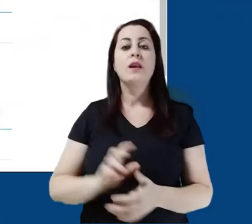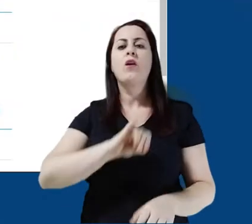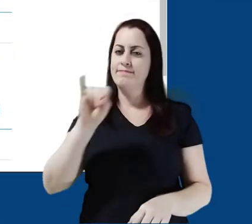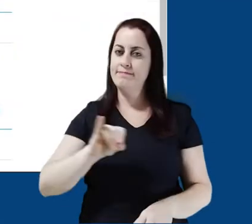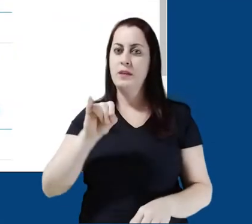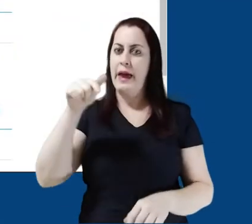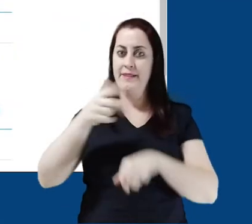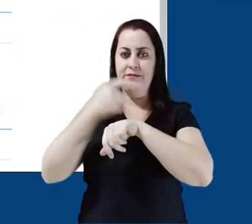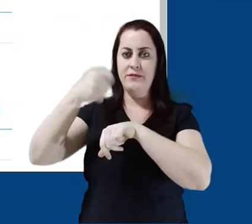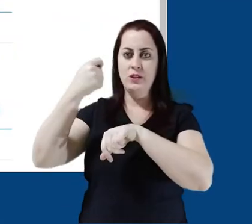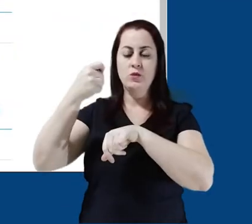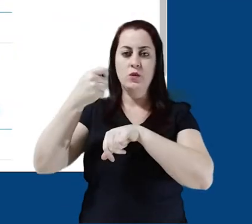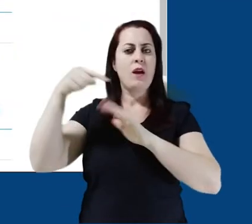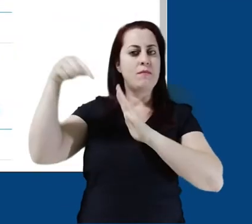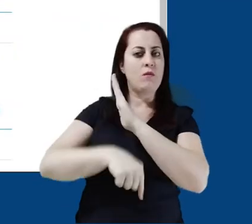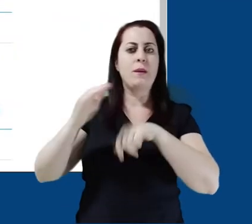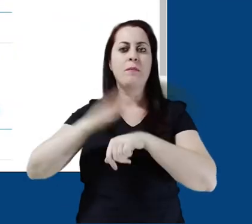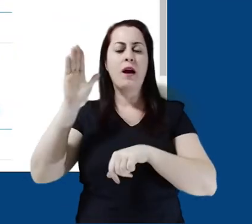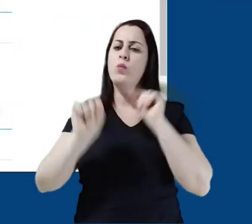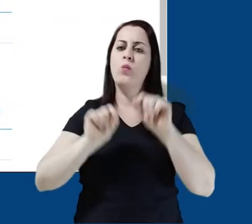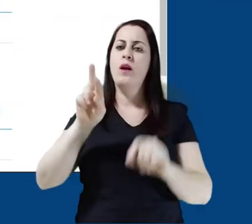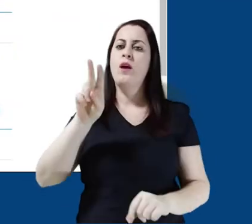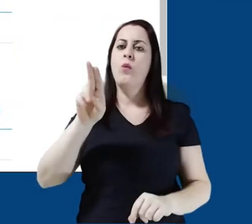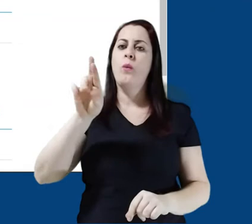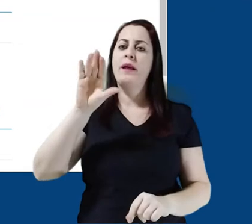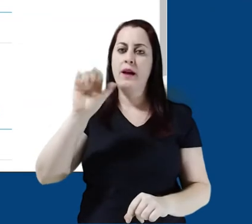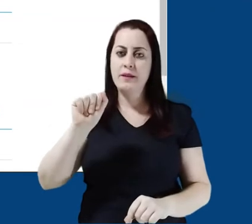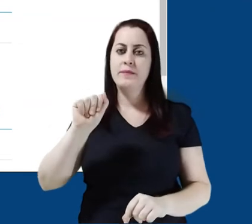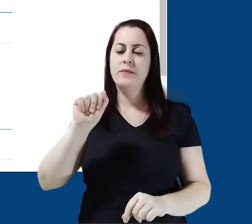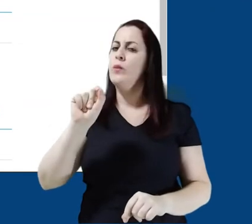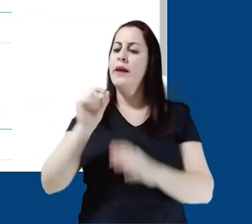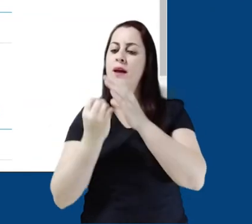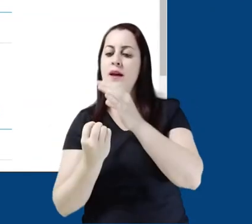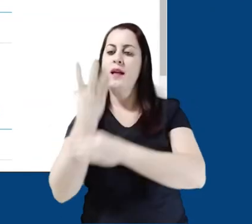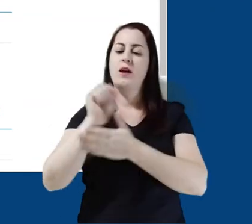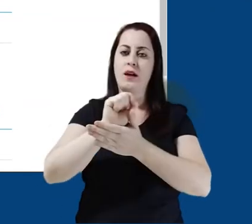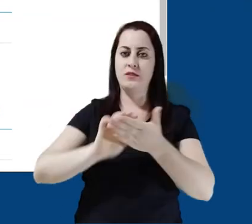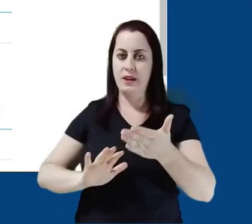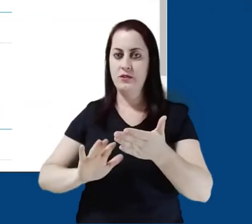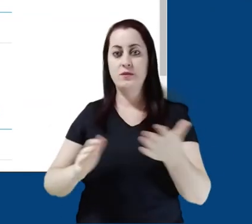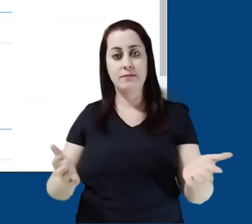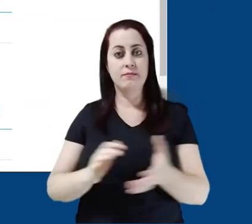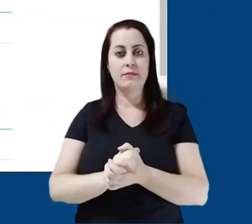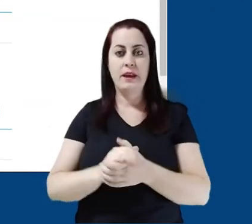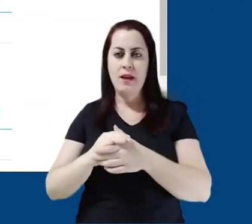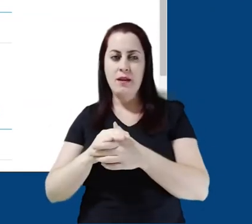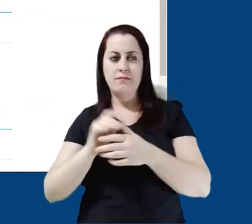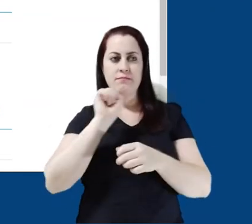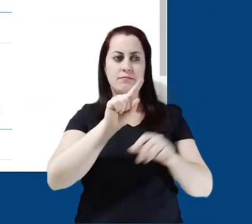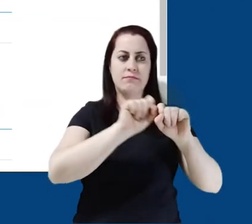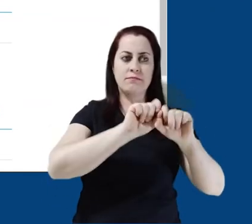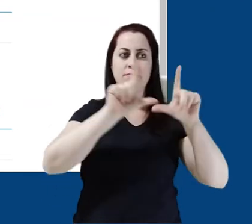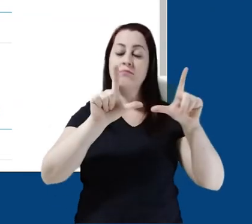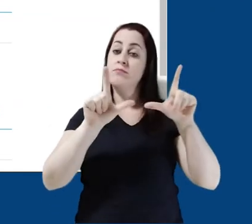o Olá Neste vídeo vamos entrar no pouco mais a fundo sobre a função de rubricas dentro da criação de atividades então para acessar essa função